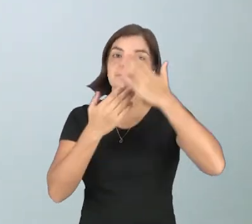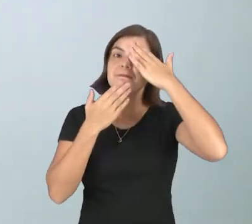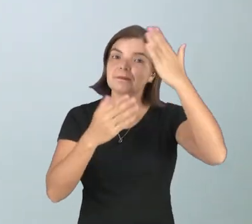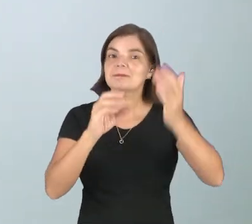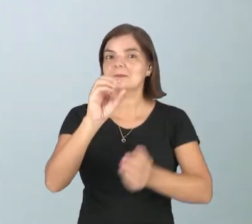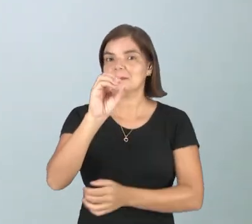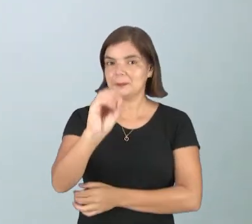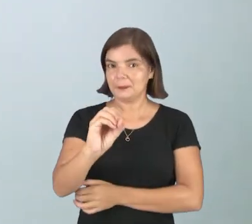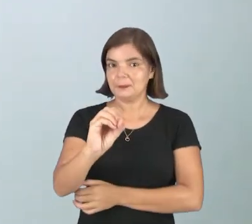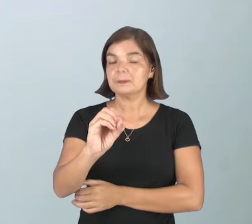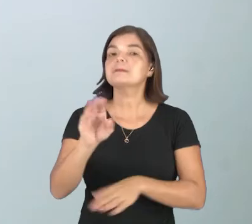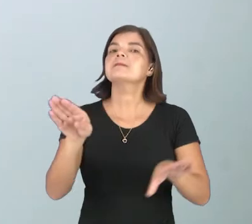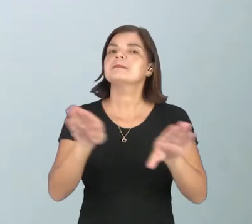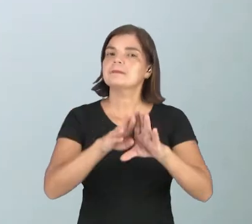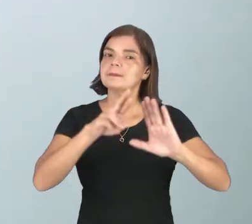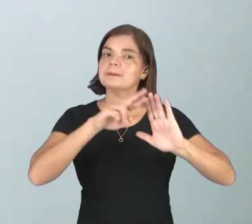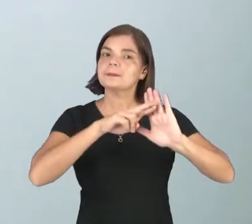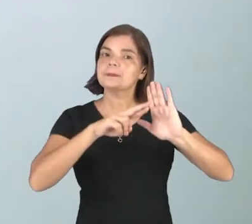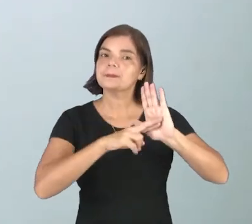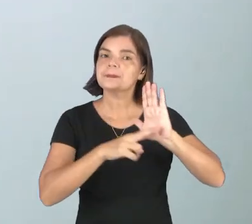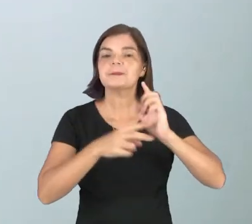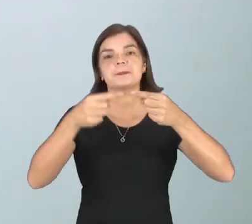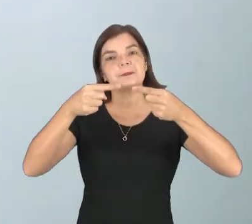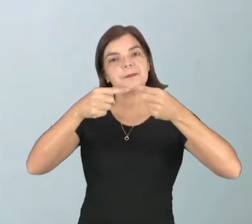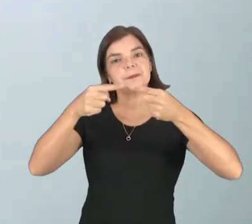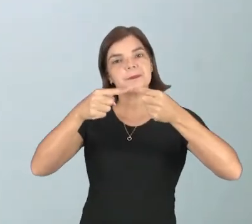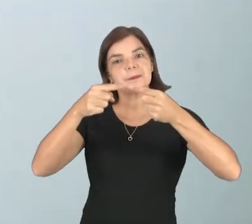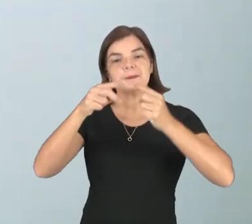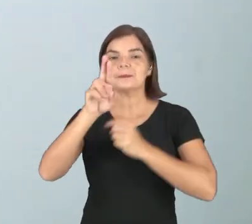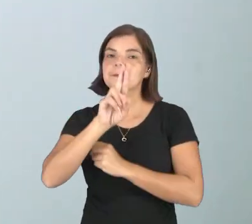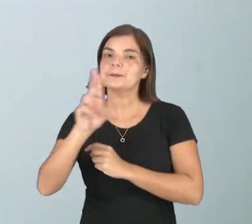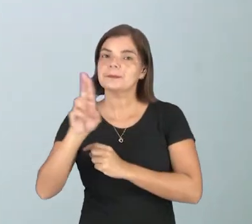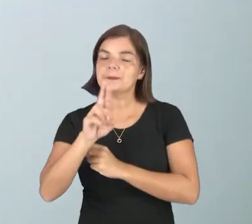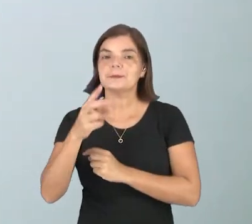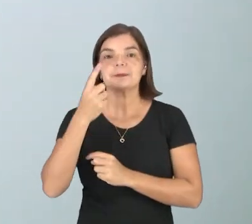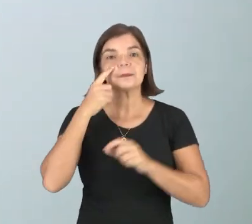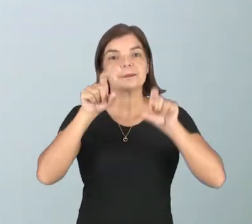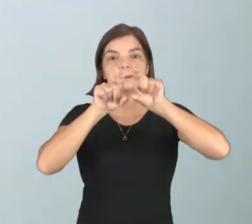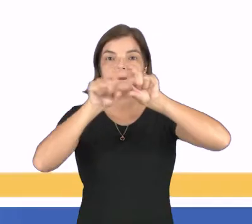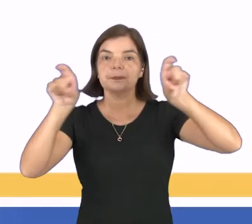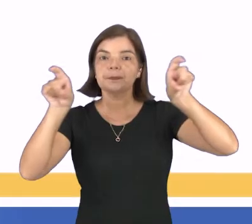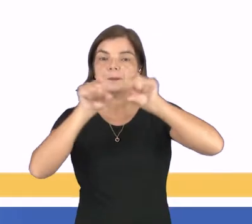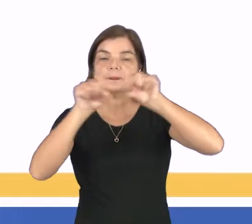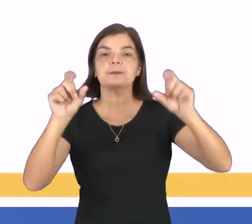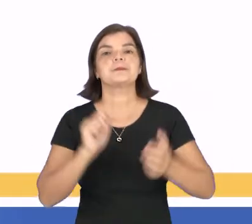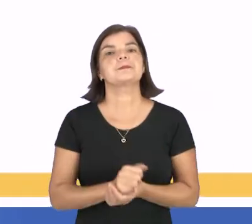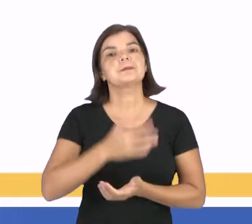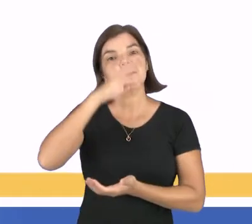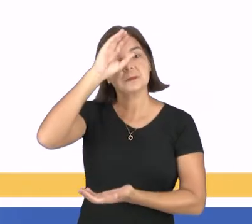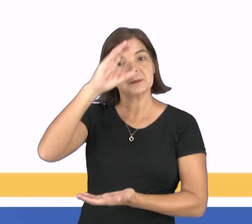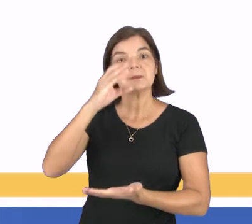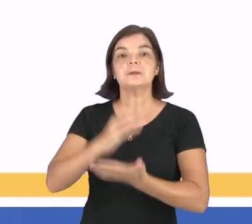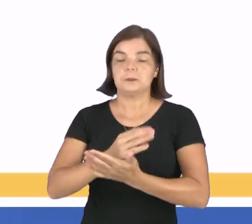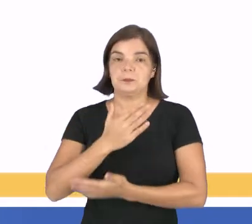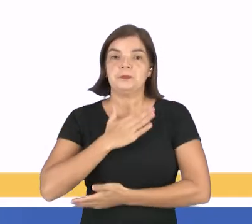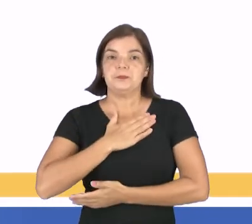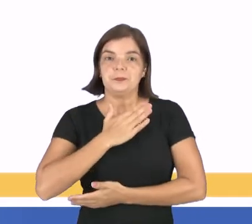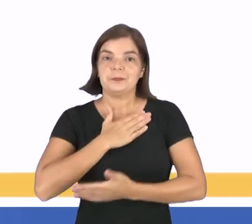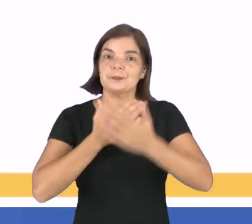obrigado. Essa também é uma regra de concordância nominal. Observe essa tirinha. Aos que acreditaram em